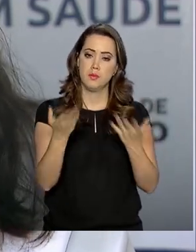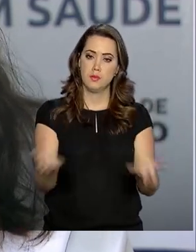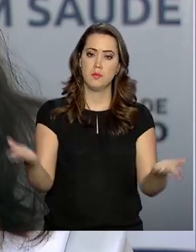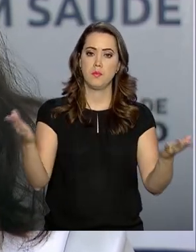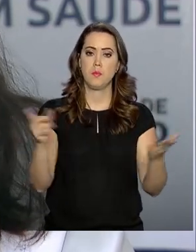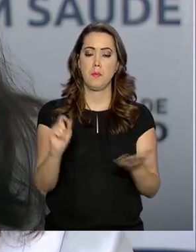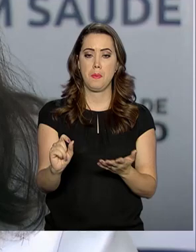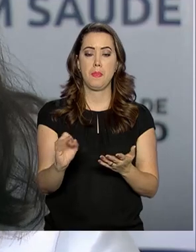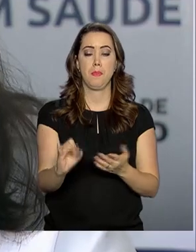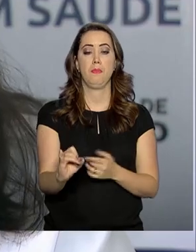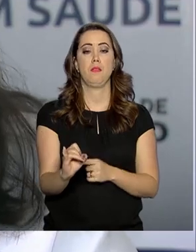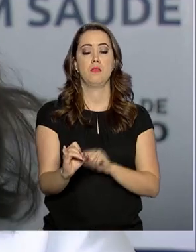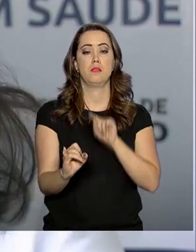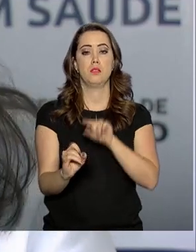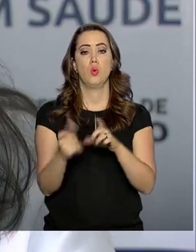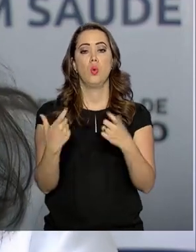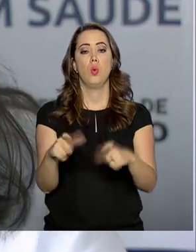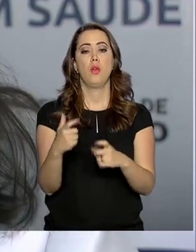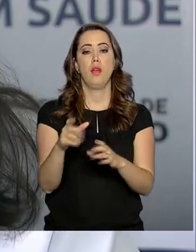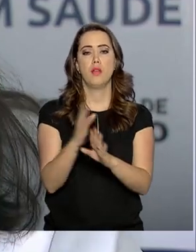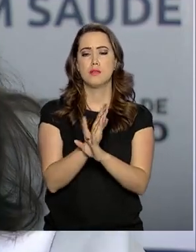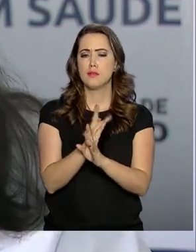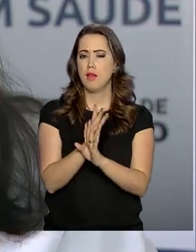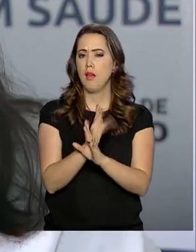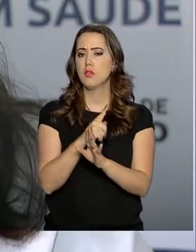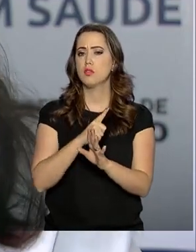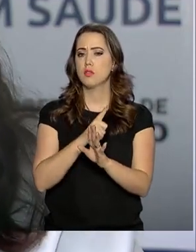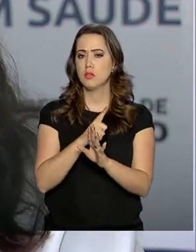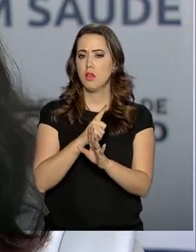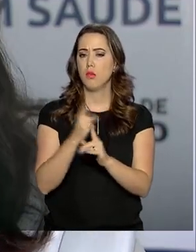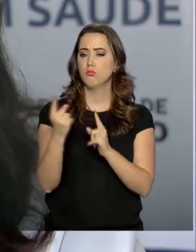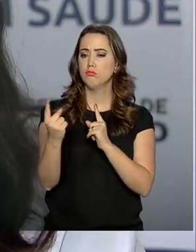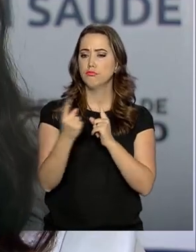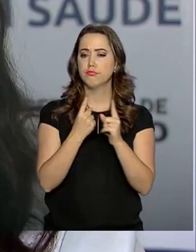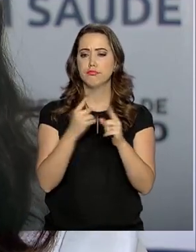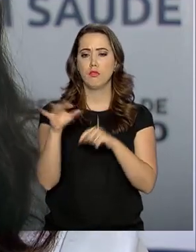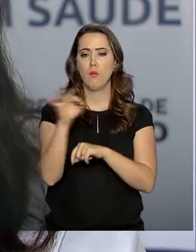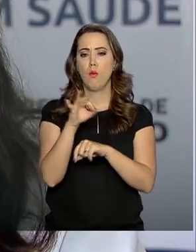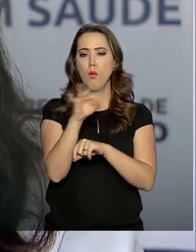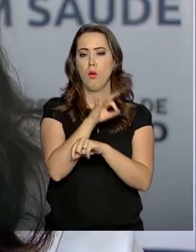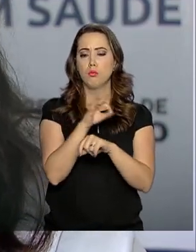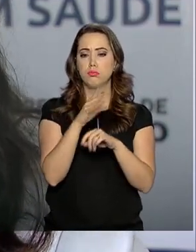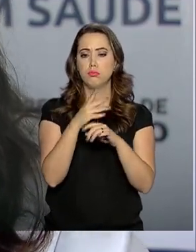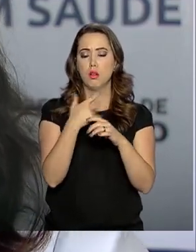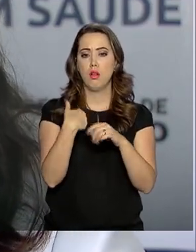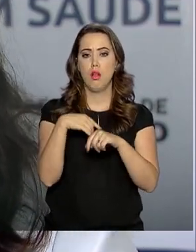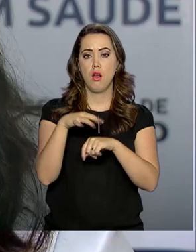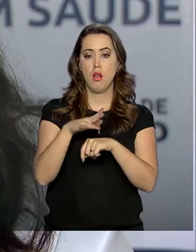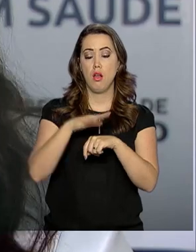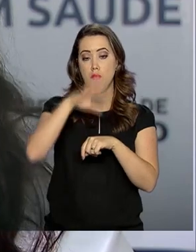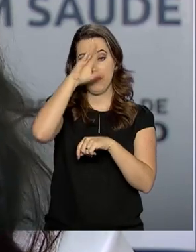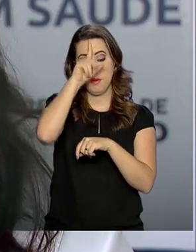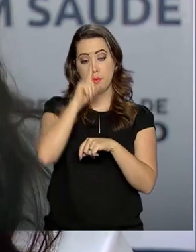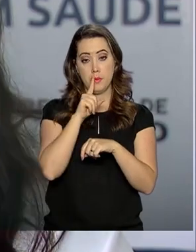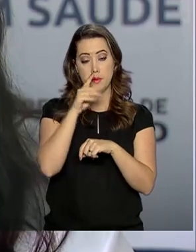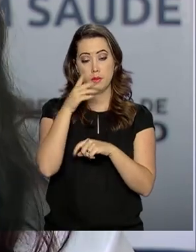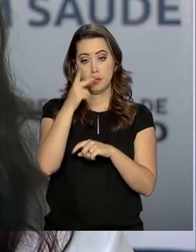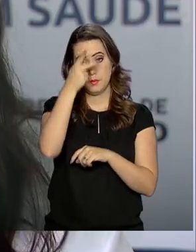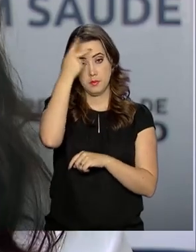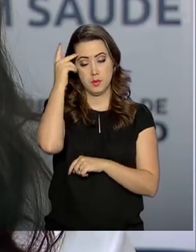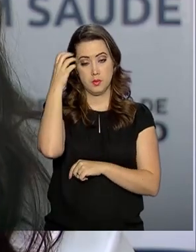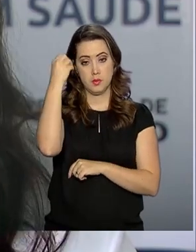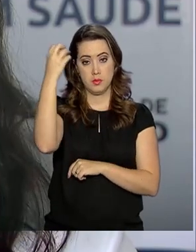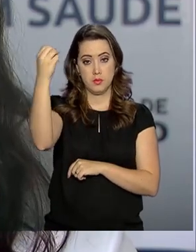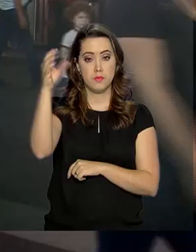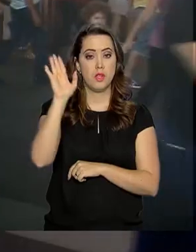essa, que nesses lugares onde há a circulação da febre amarela, que as pessoas viajem para